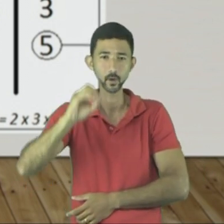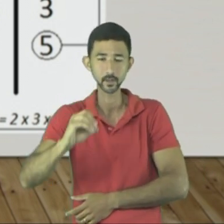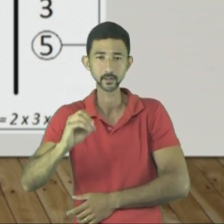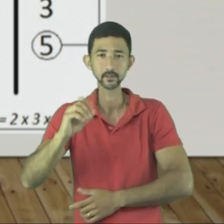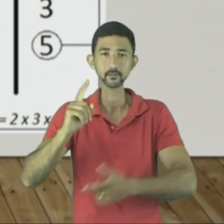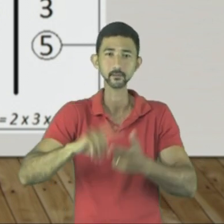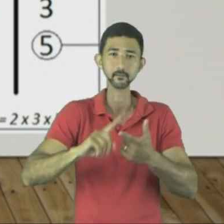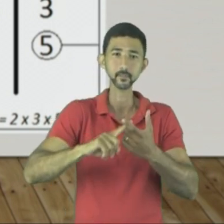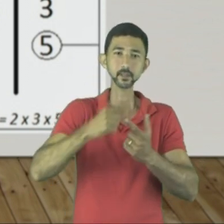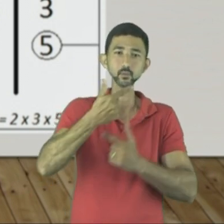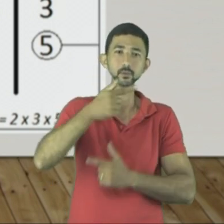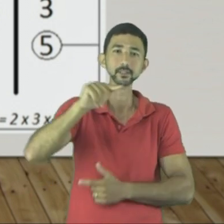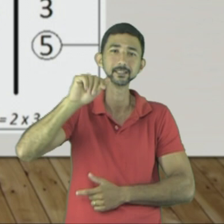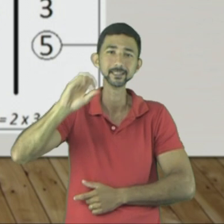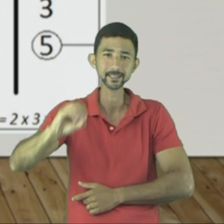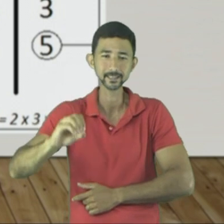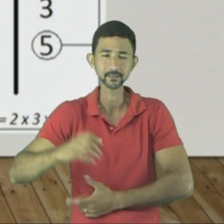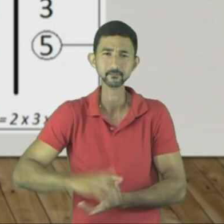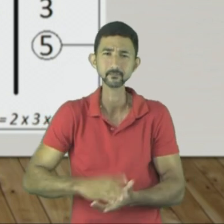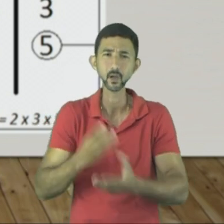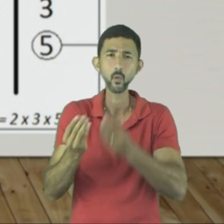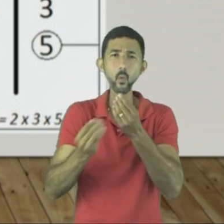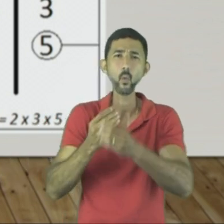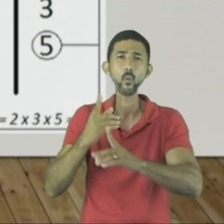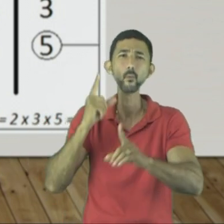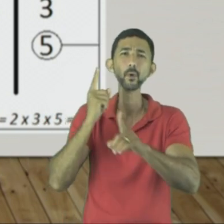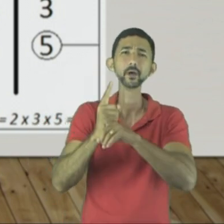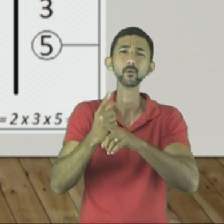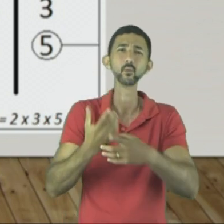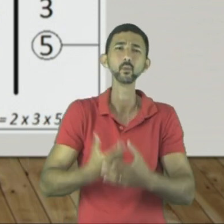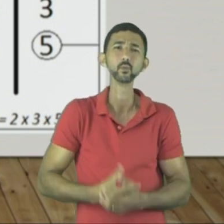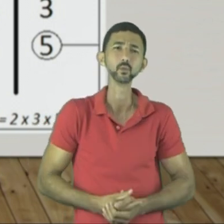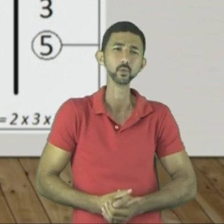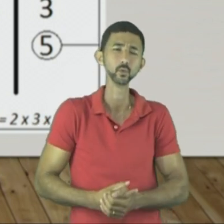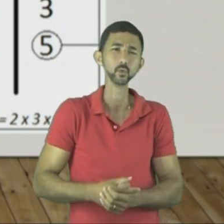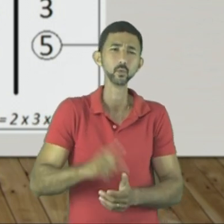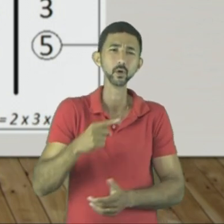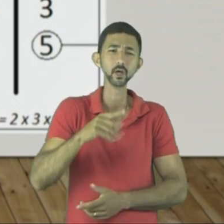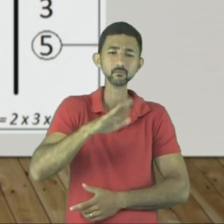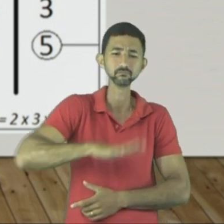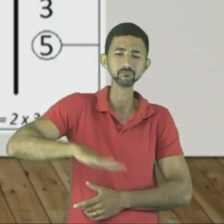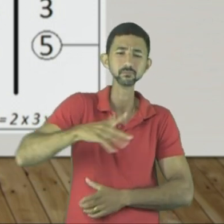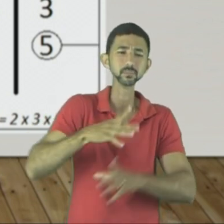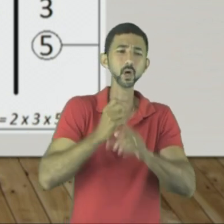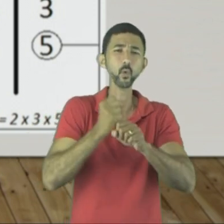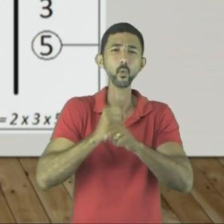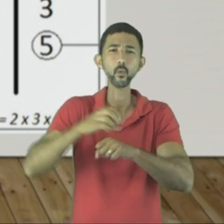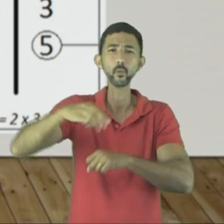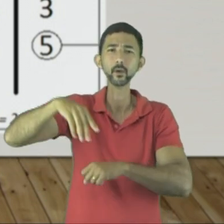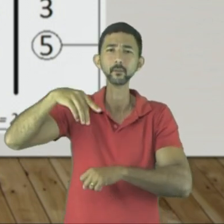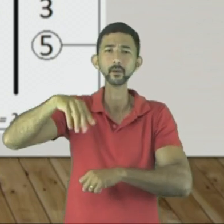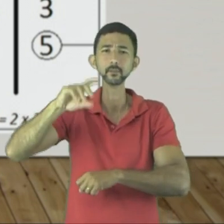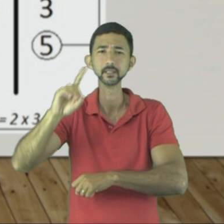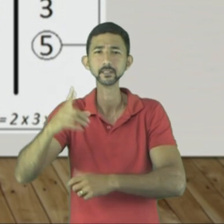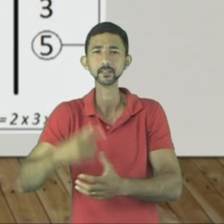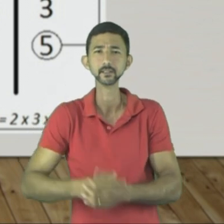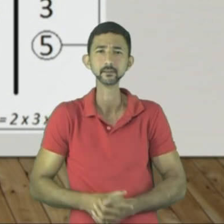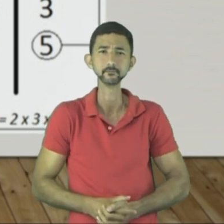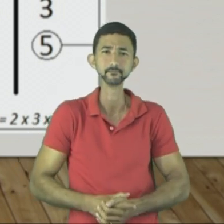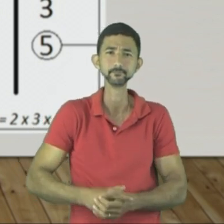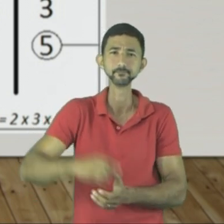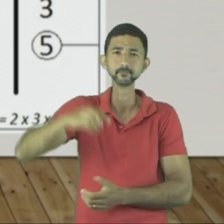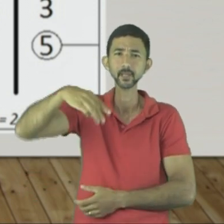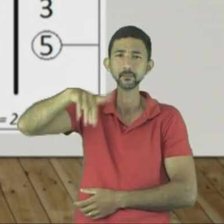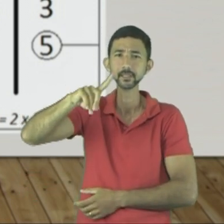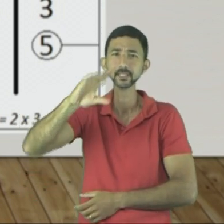240 e 270. E como que eu encontro esse máximo divisor comum, esse divisor